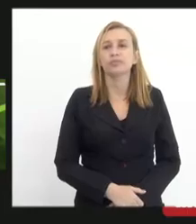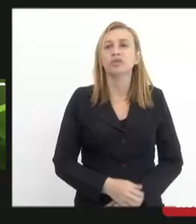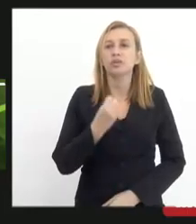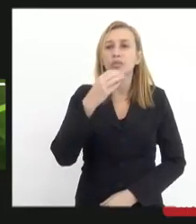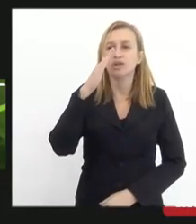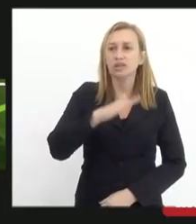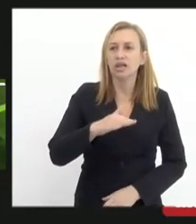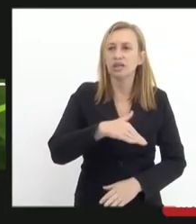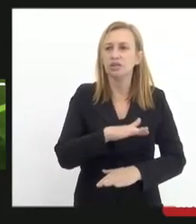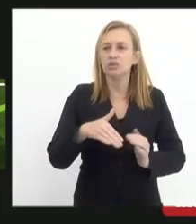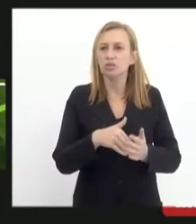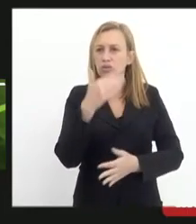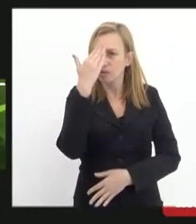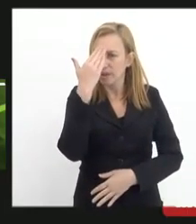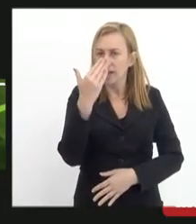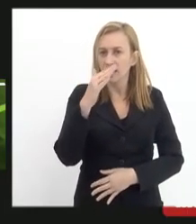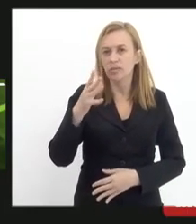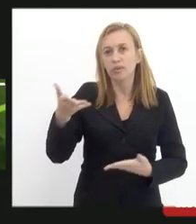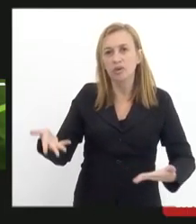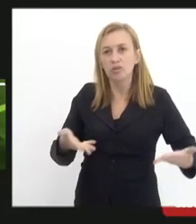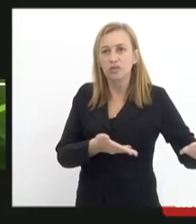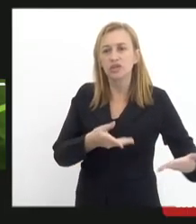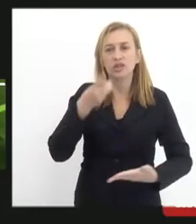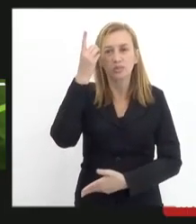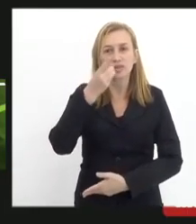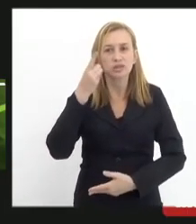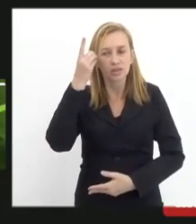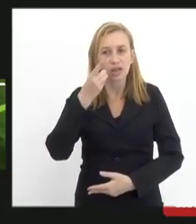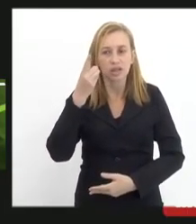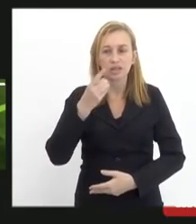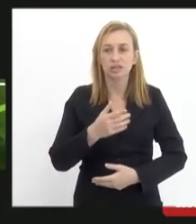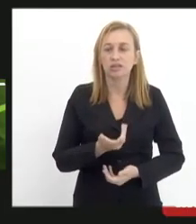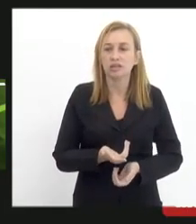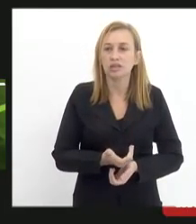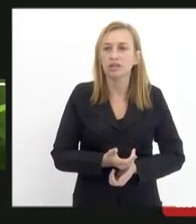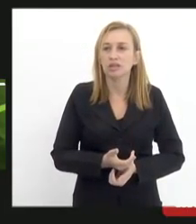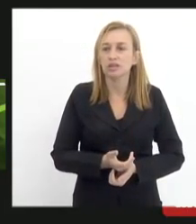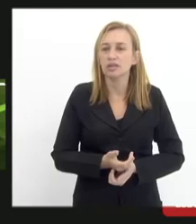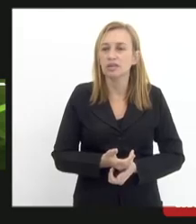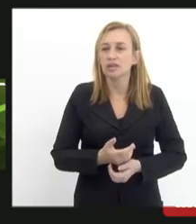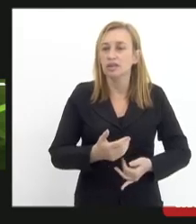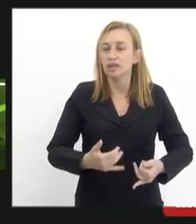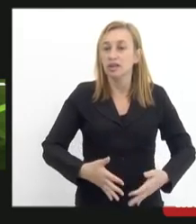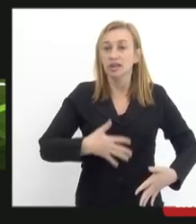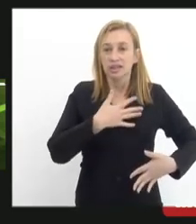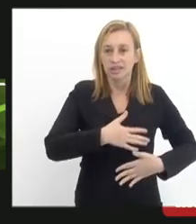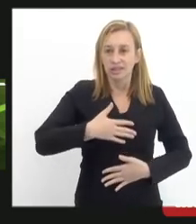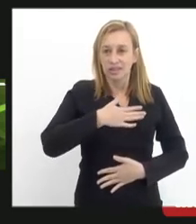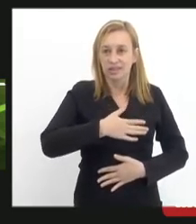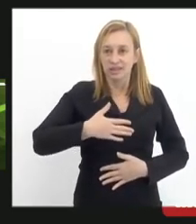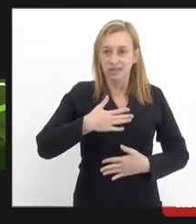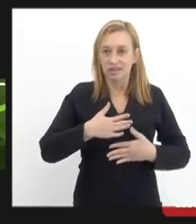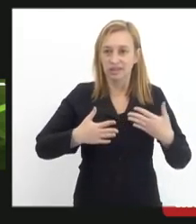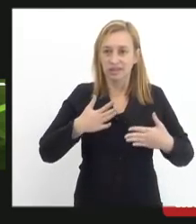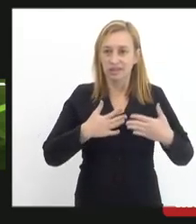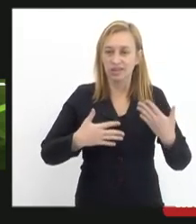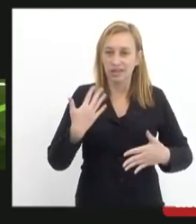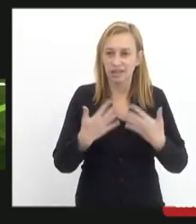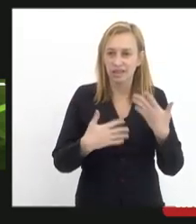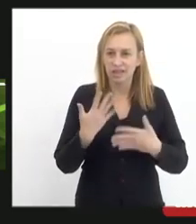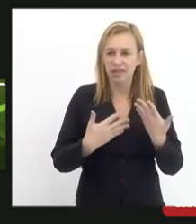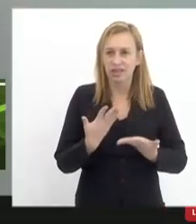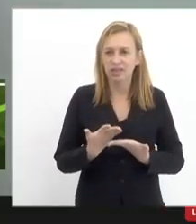tarde a todos. Obrigada pelo convite, deputado. Só não esperava. Nós temos a honra de estar com você esperava, aqui participando. Só